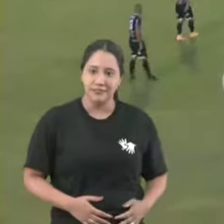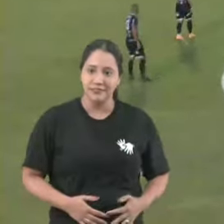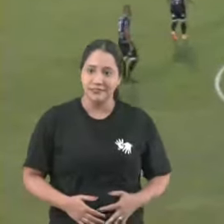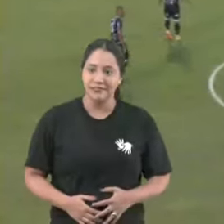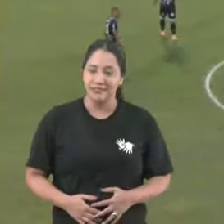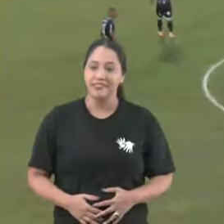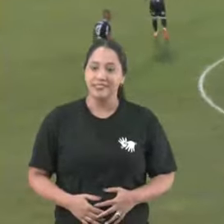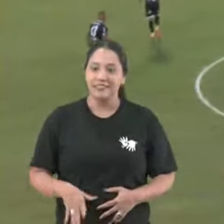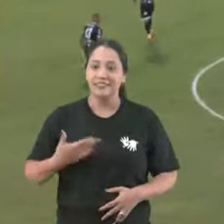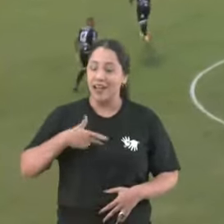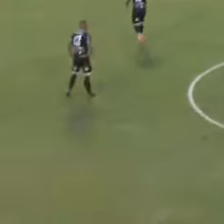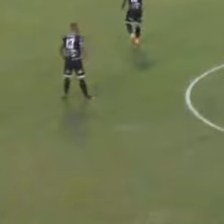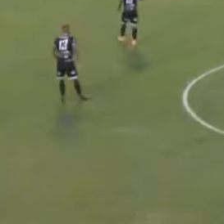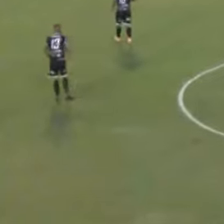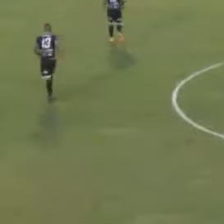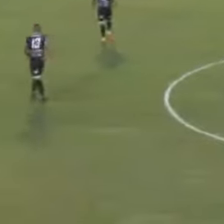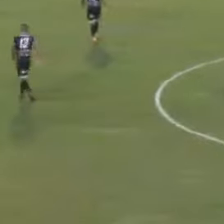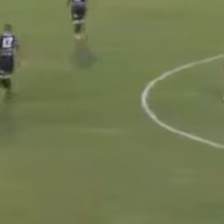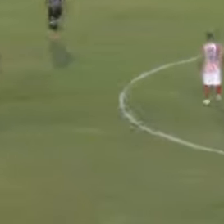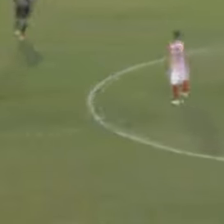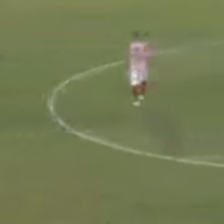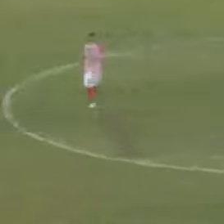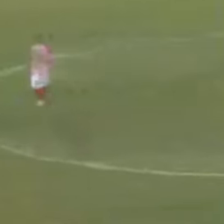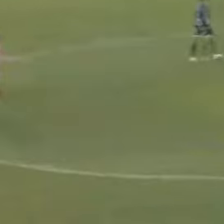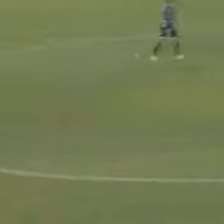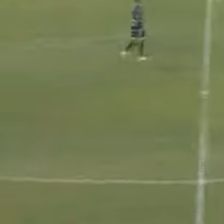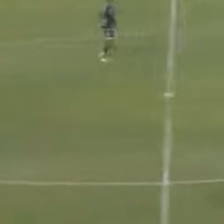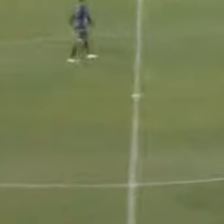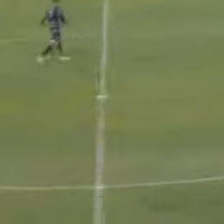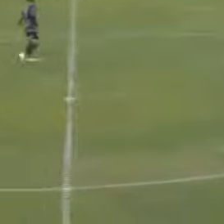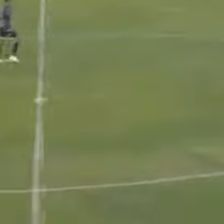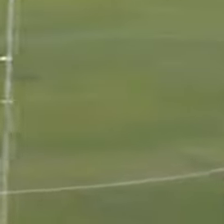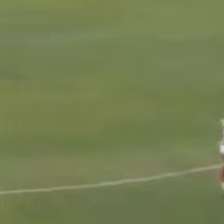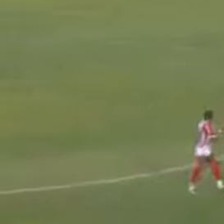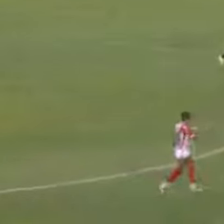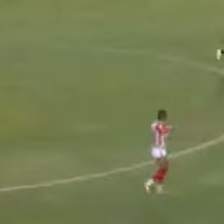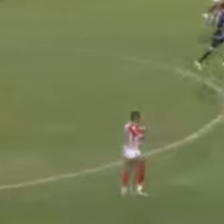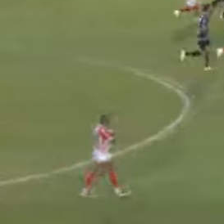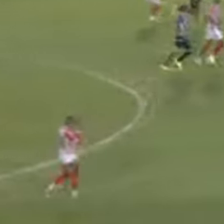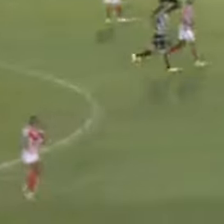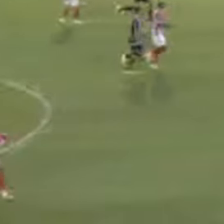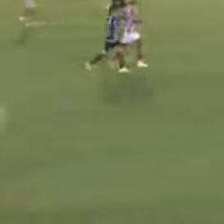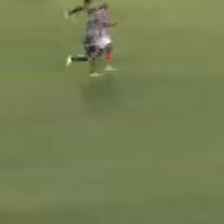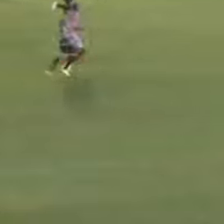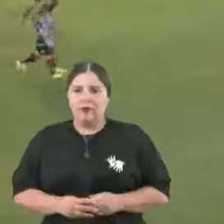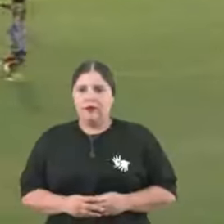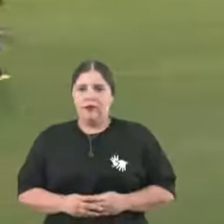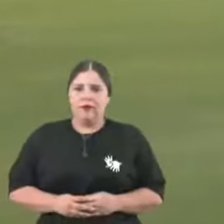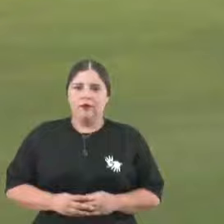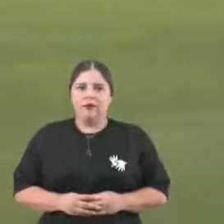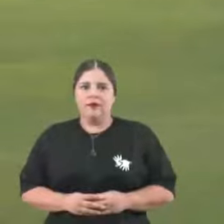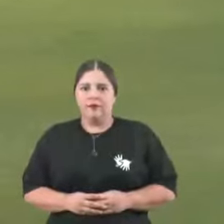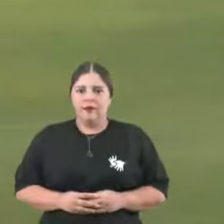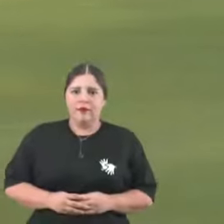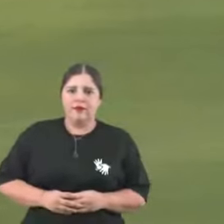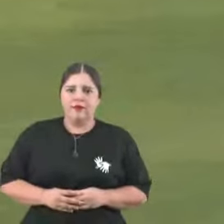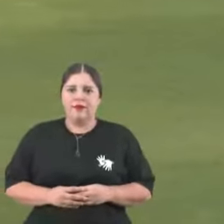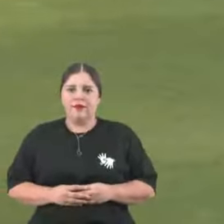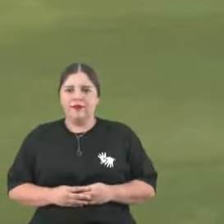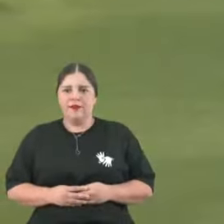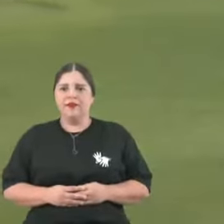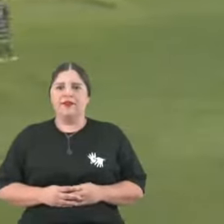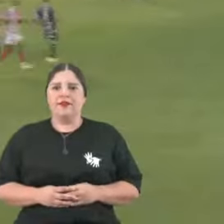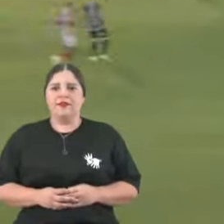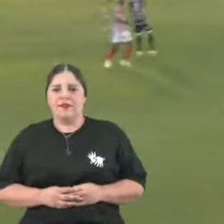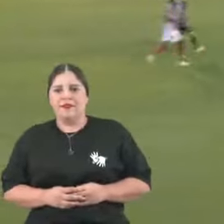Manda um salve para minha tia Paula, aquela Paula. Meu irmão, essa moça é tia de todo mundo. Quando vem